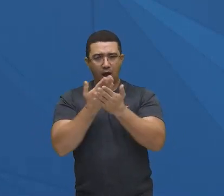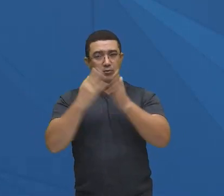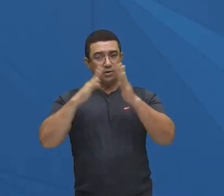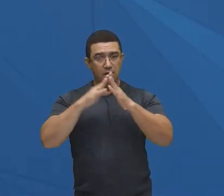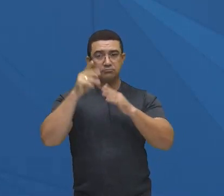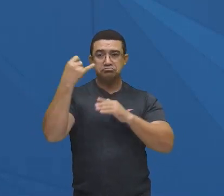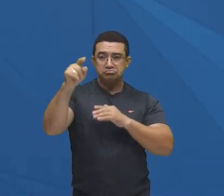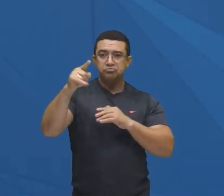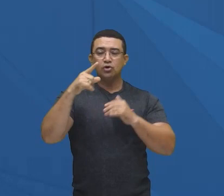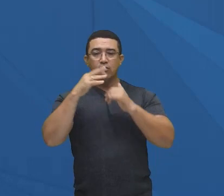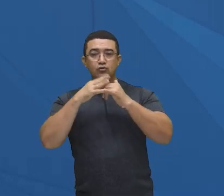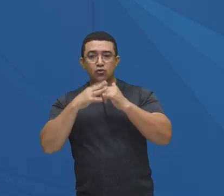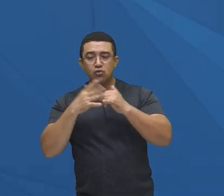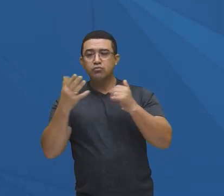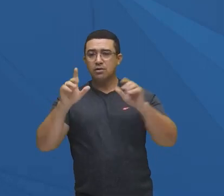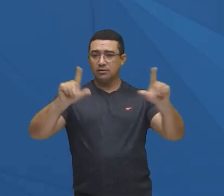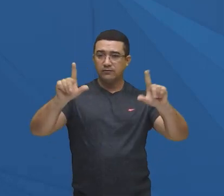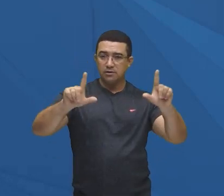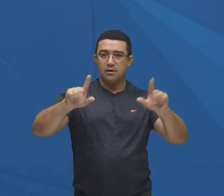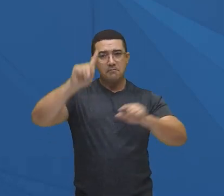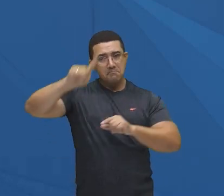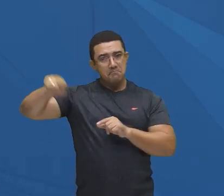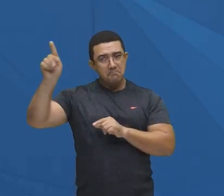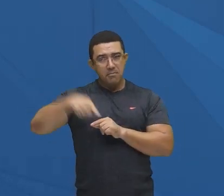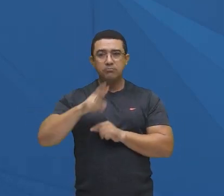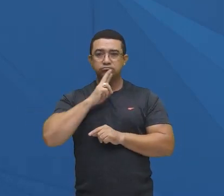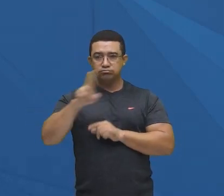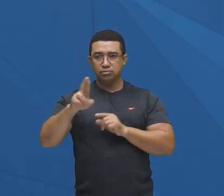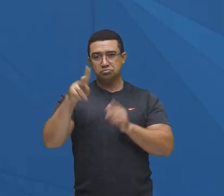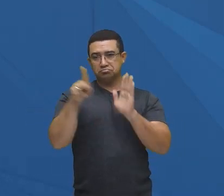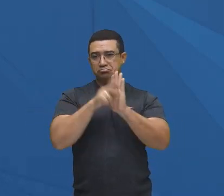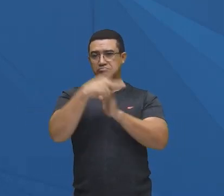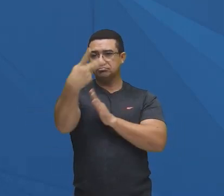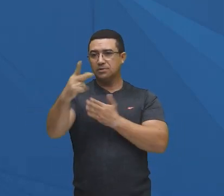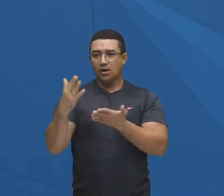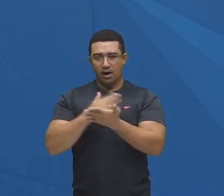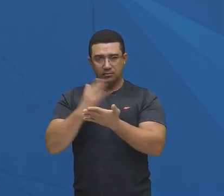pela televisão, marca a resposta aí no seu caderno, tá bom? Então